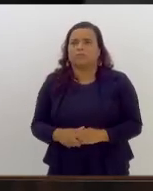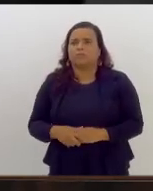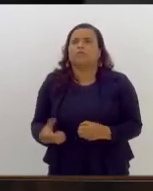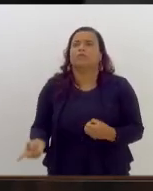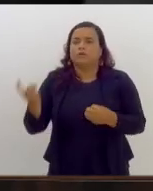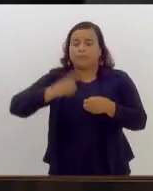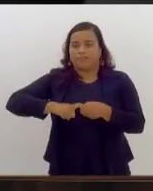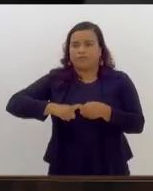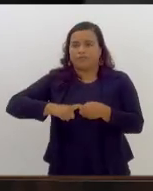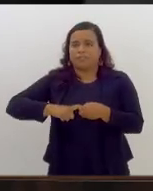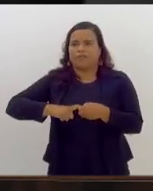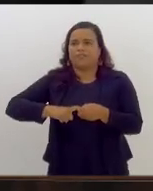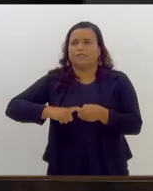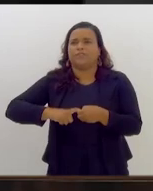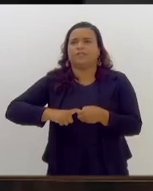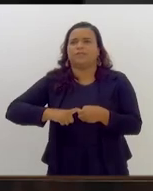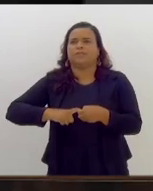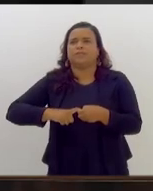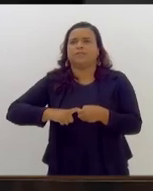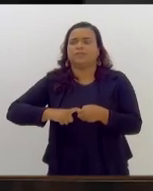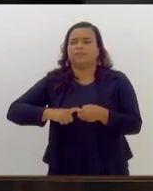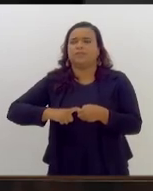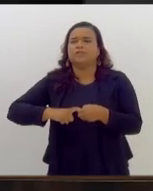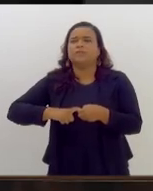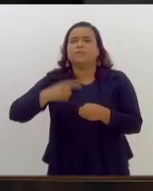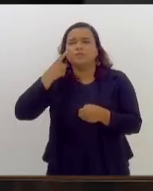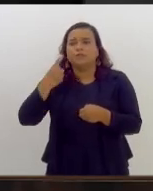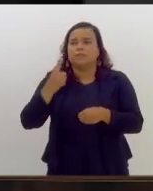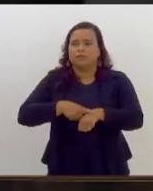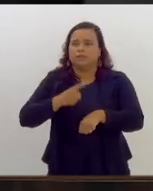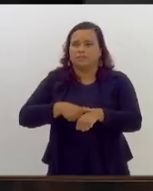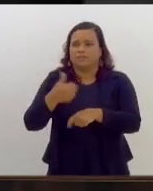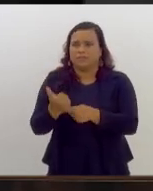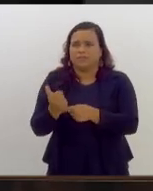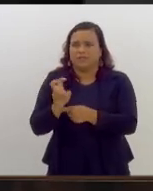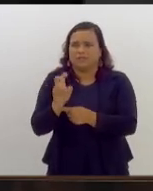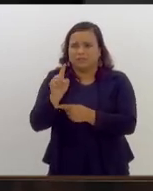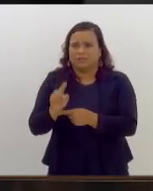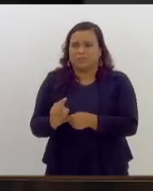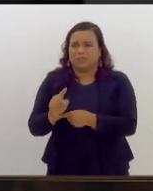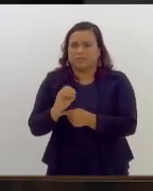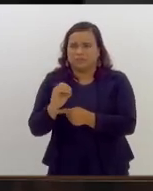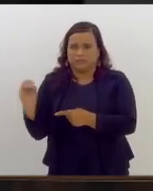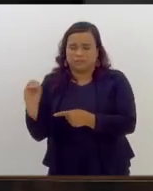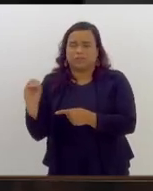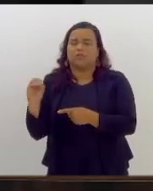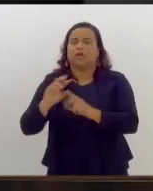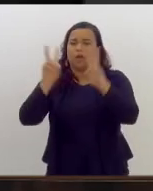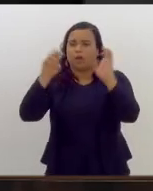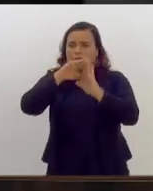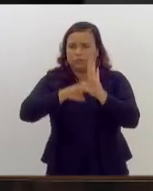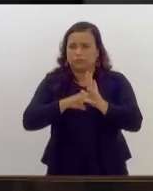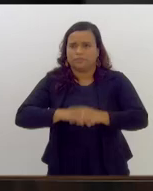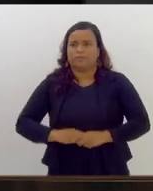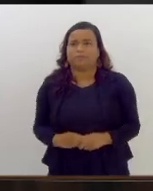Retornaremos exatamente às 15 horas com a ordem do dia. E